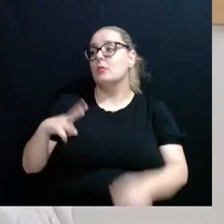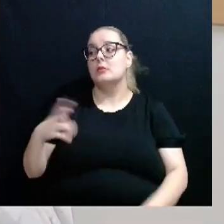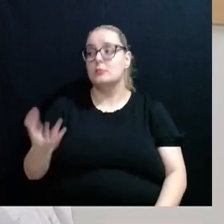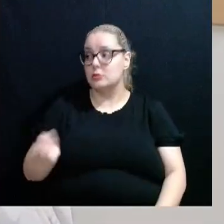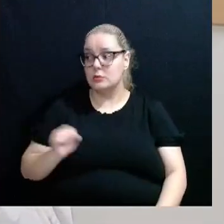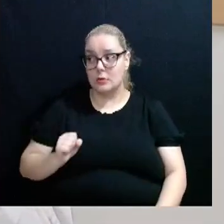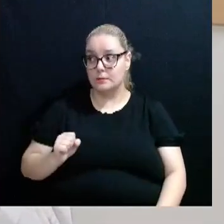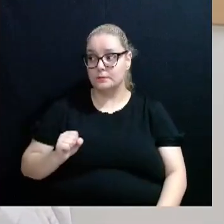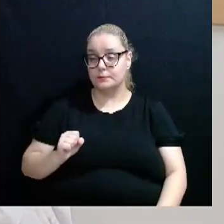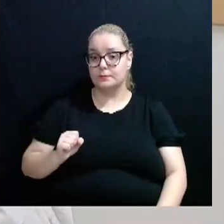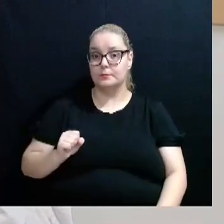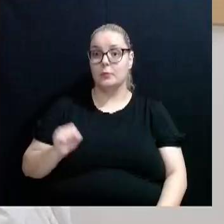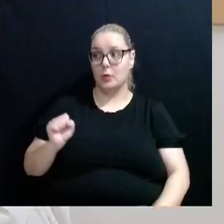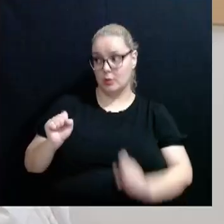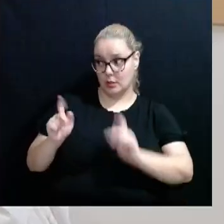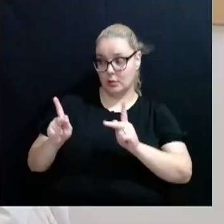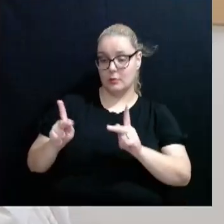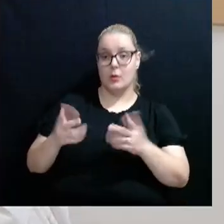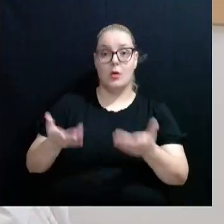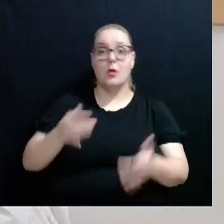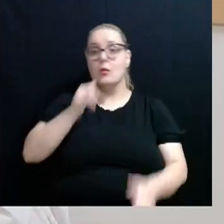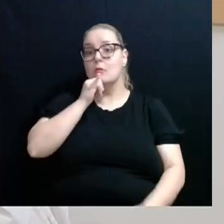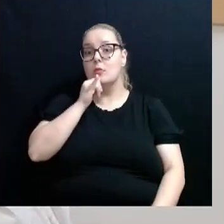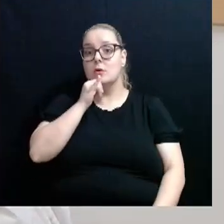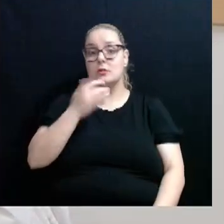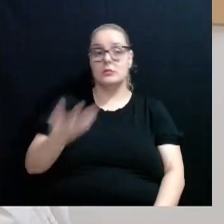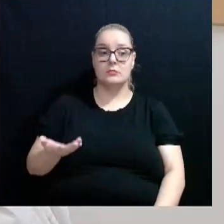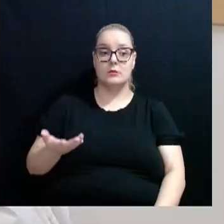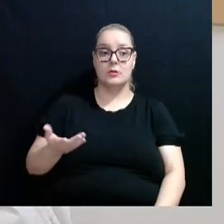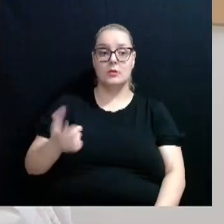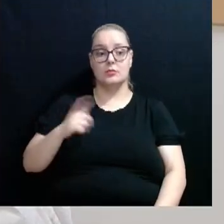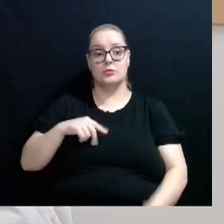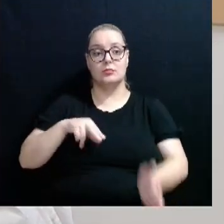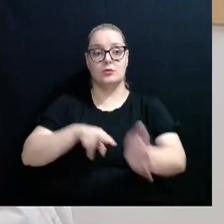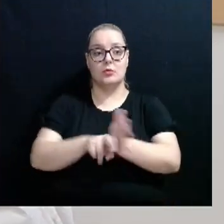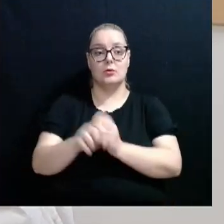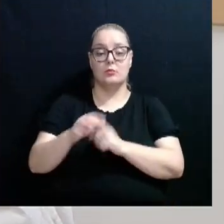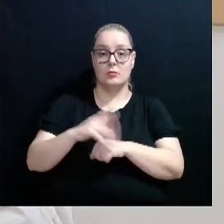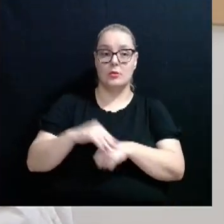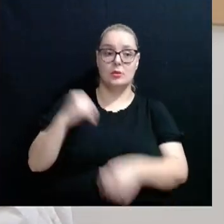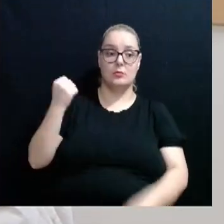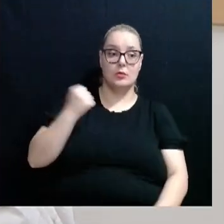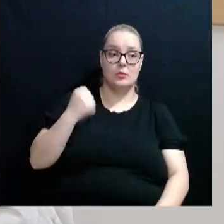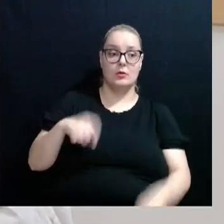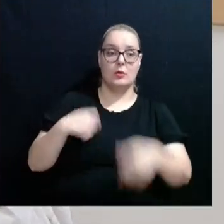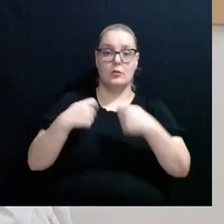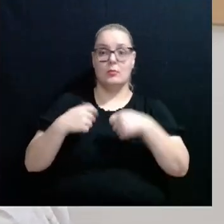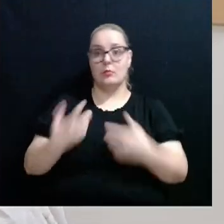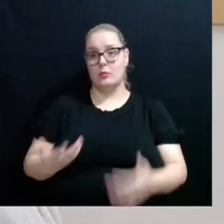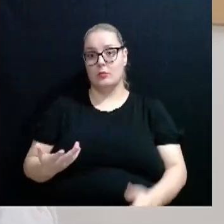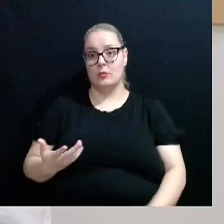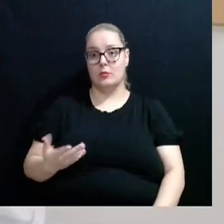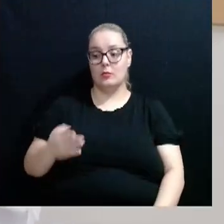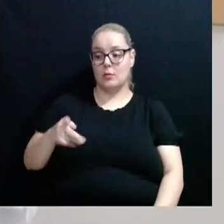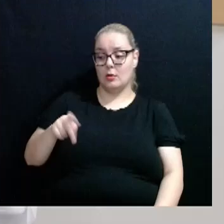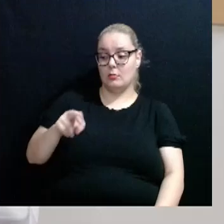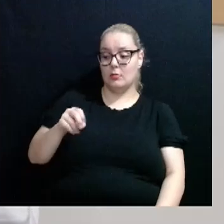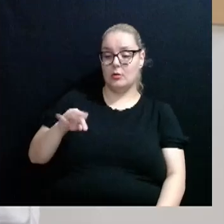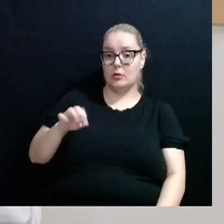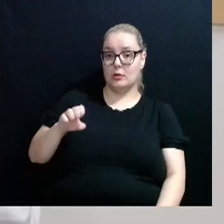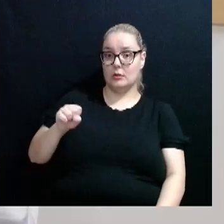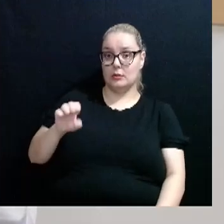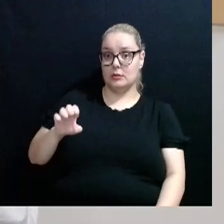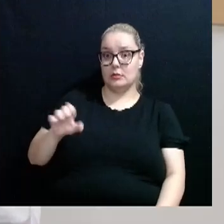Ok? Ou, por exemplo, eu tive o diagnóstico de uma doença grave e vou precisar colocar uma prótese. O plano de saúde te oferta